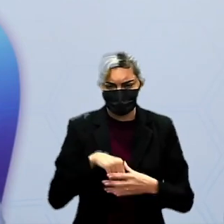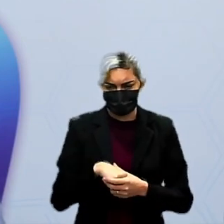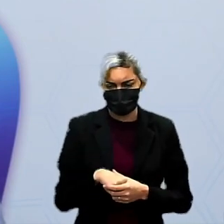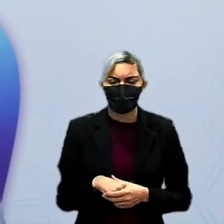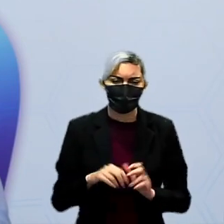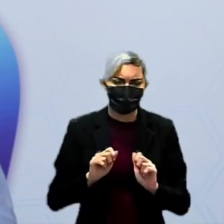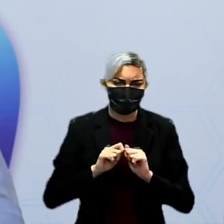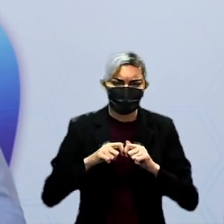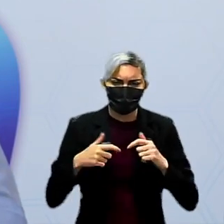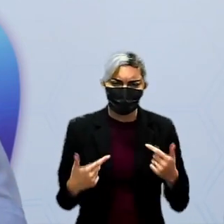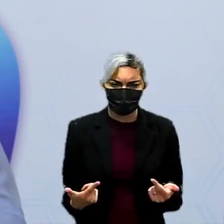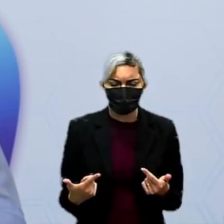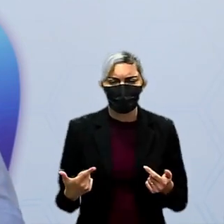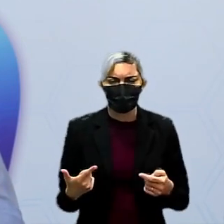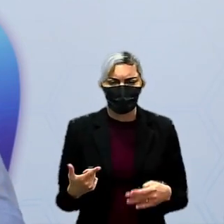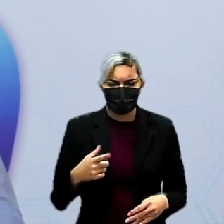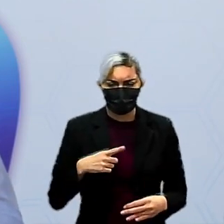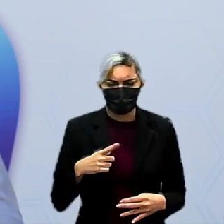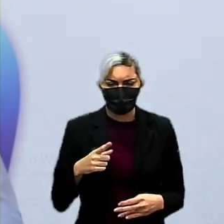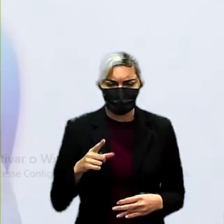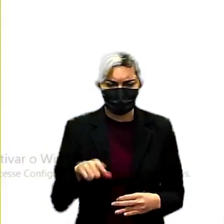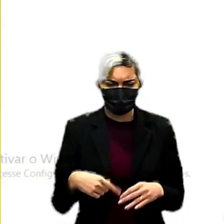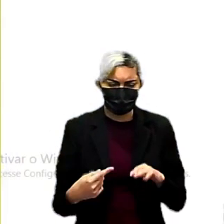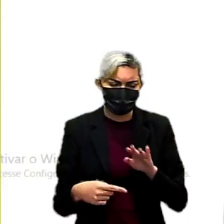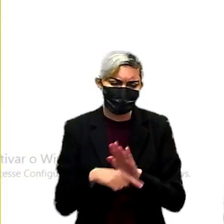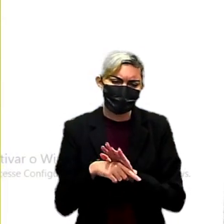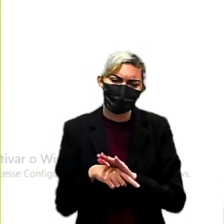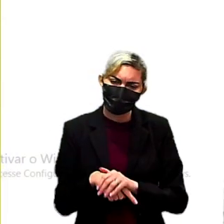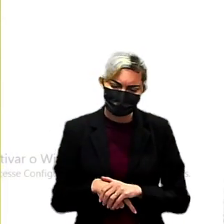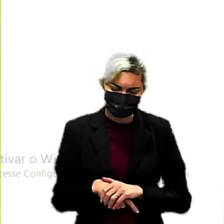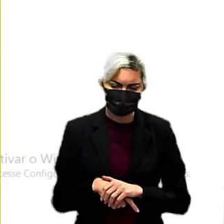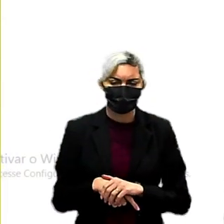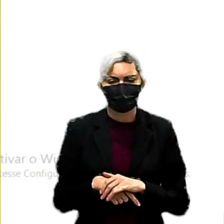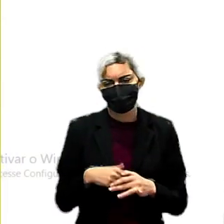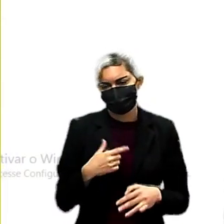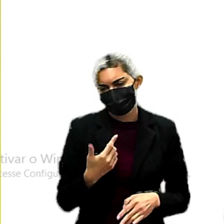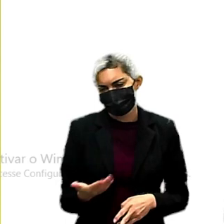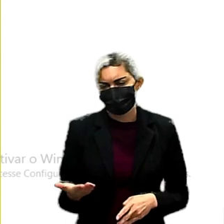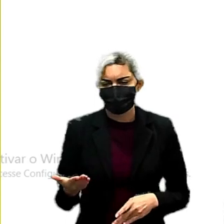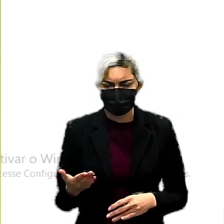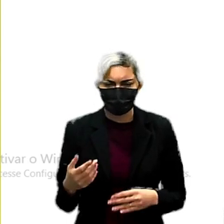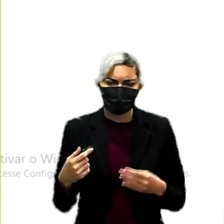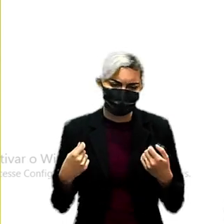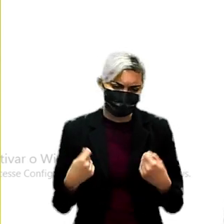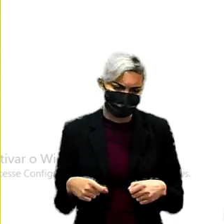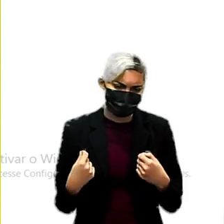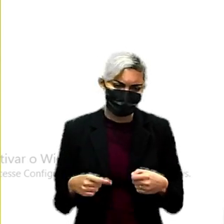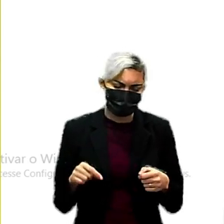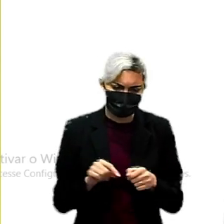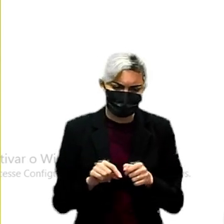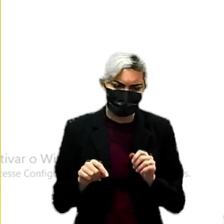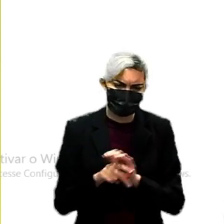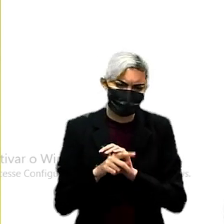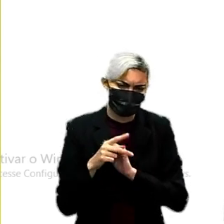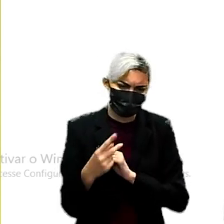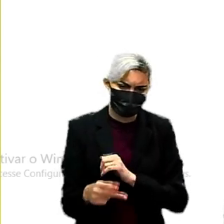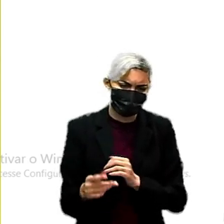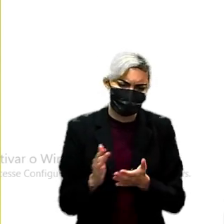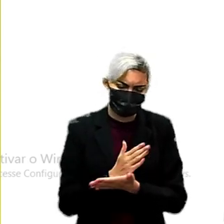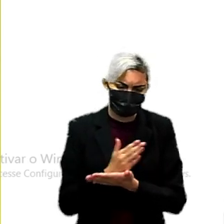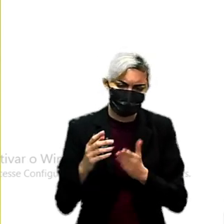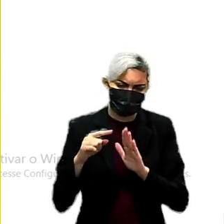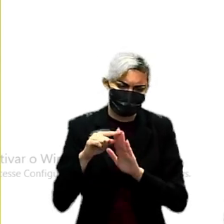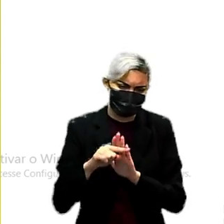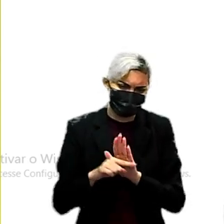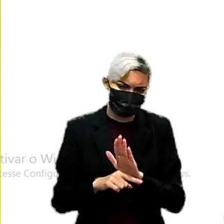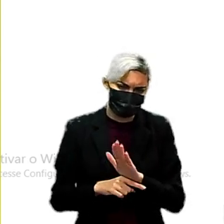E claro, eliminar o negativismo é algo que precisa fazer parte de alguns programas